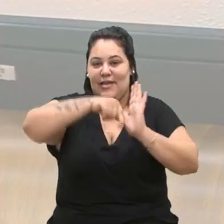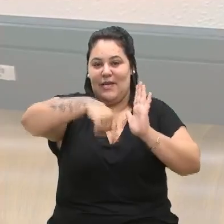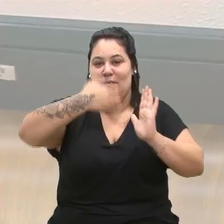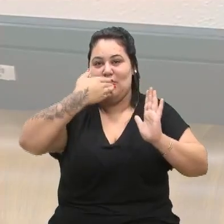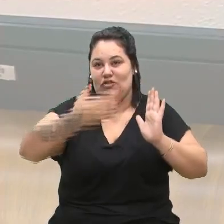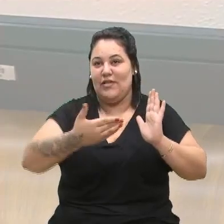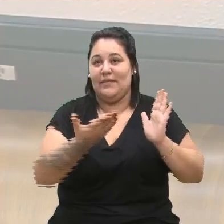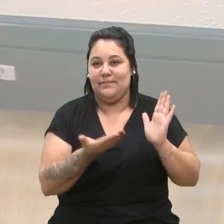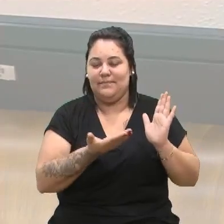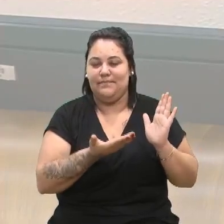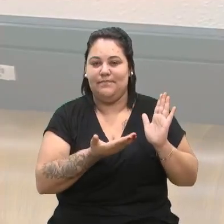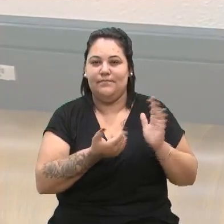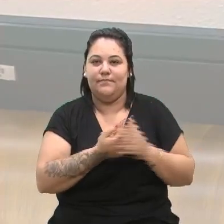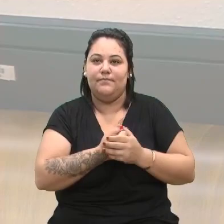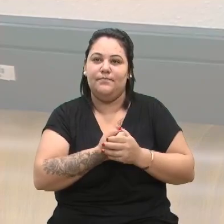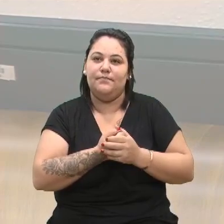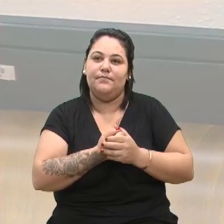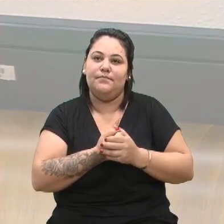eu gostaria...